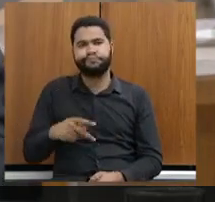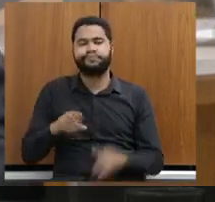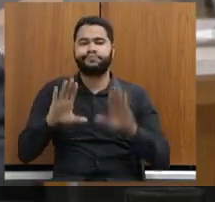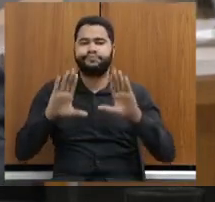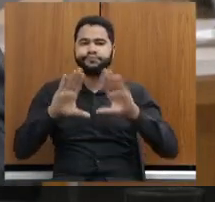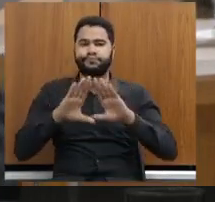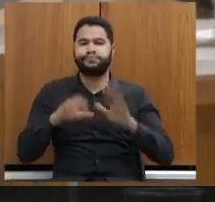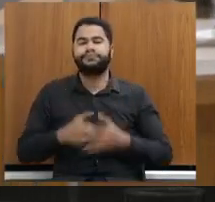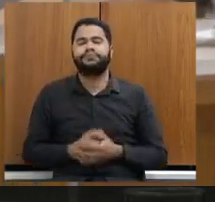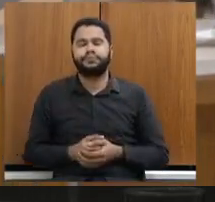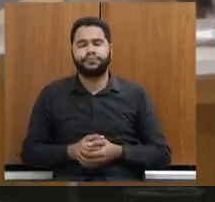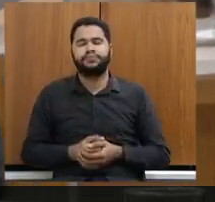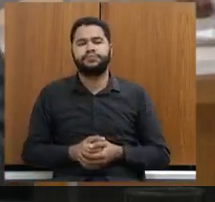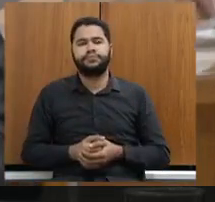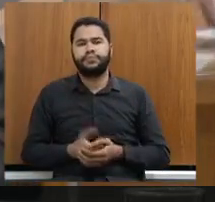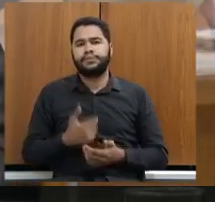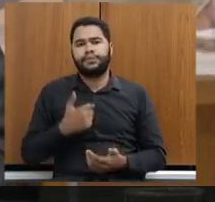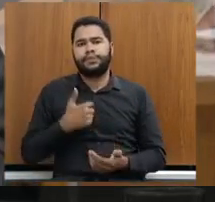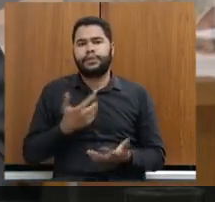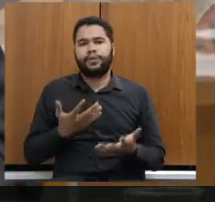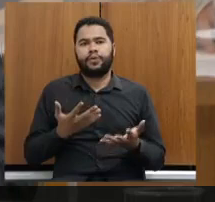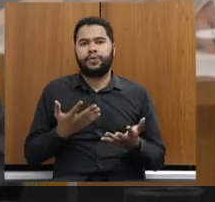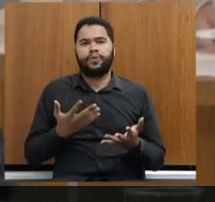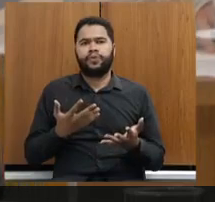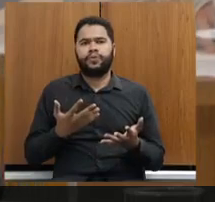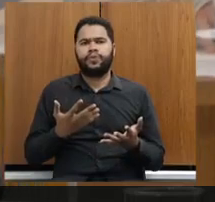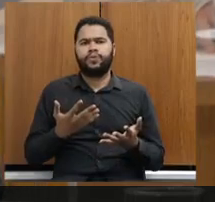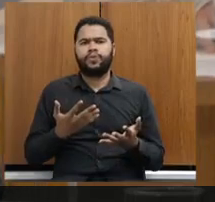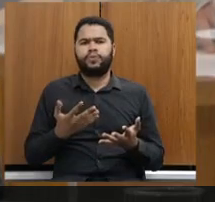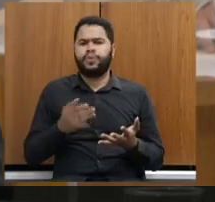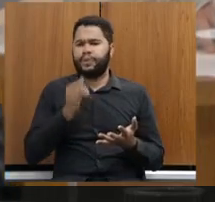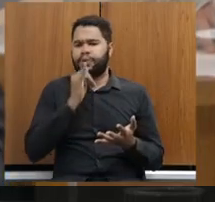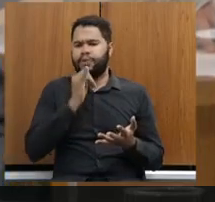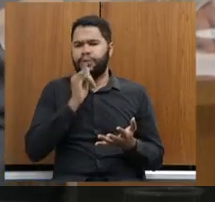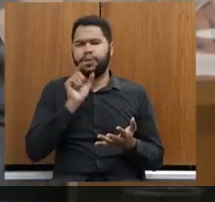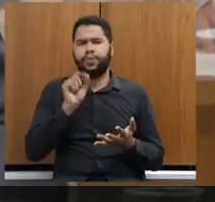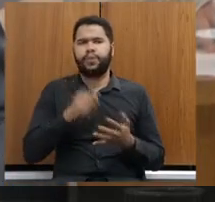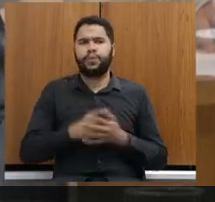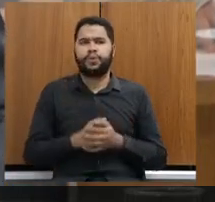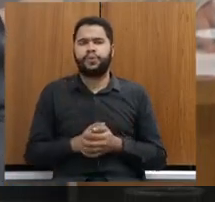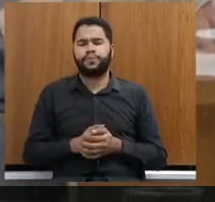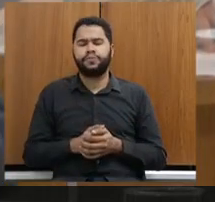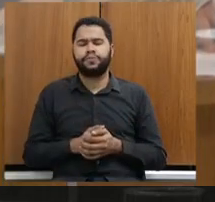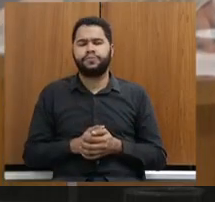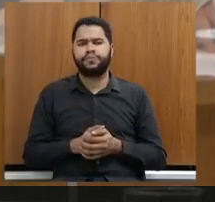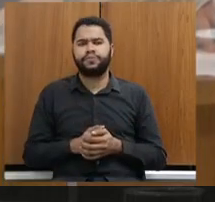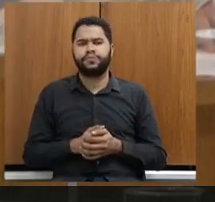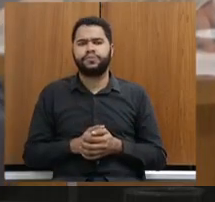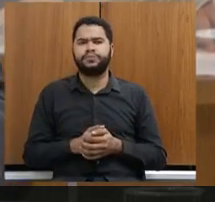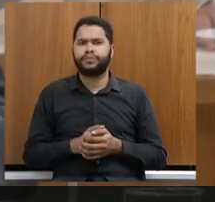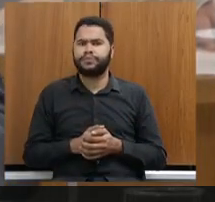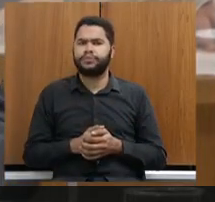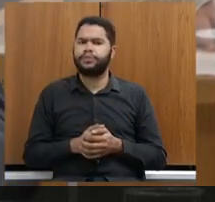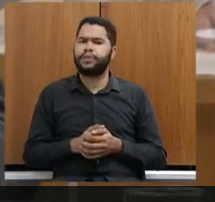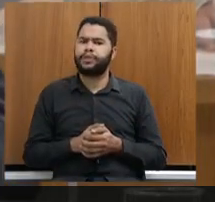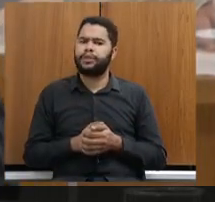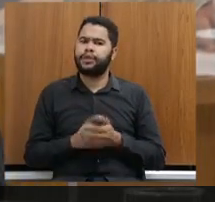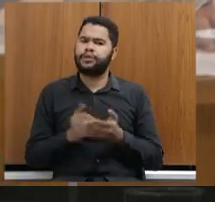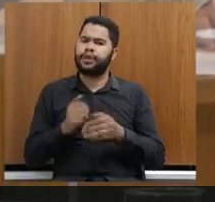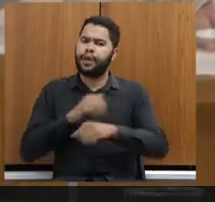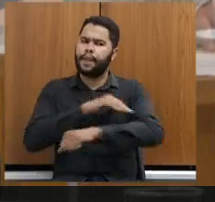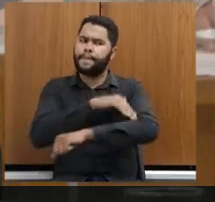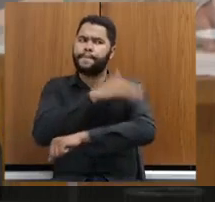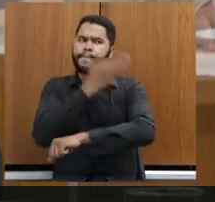é eu não poderia nunca ficar fora Meu Deus a questão do plantão